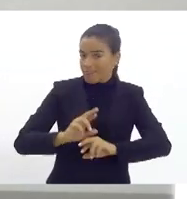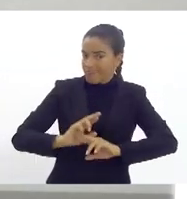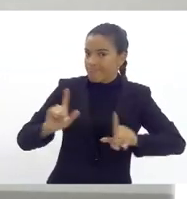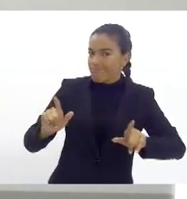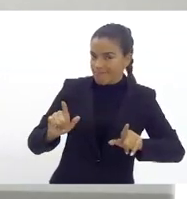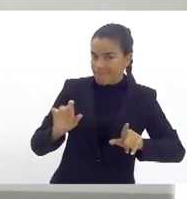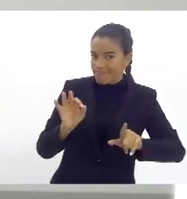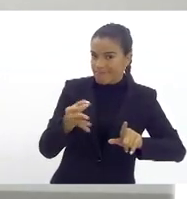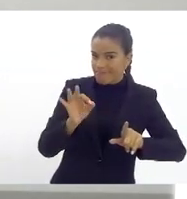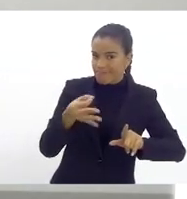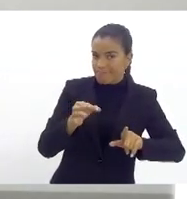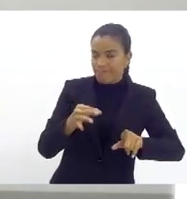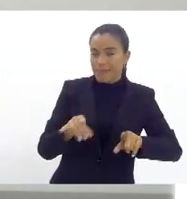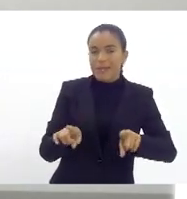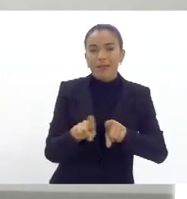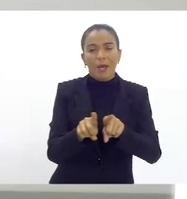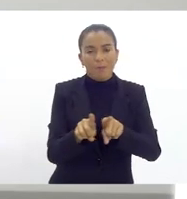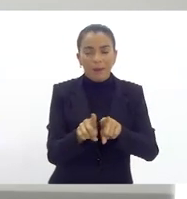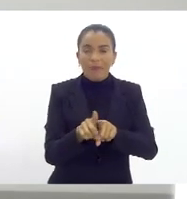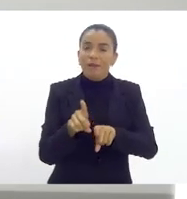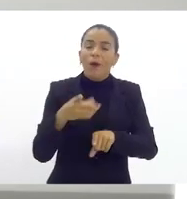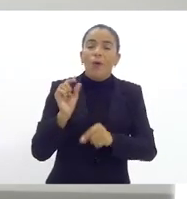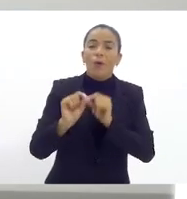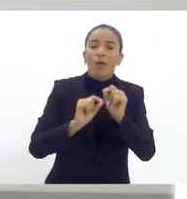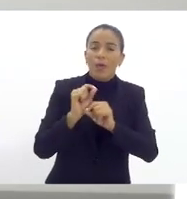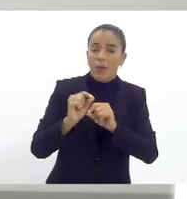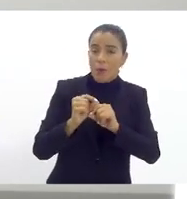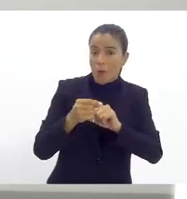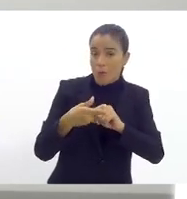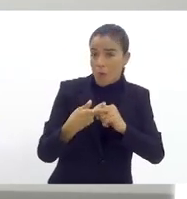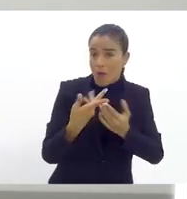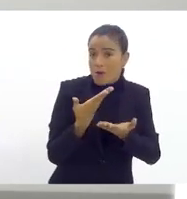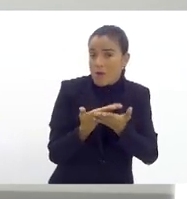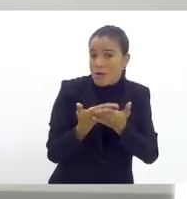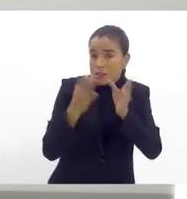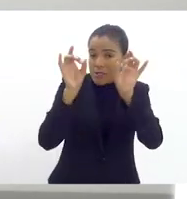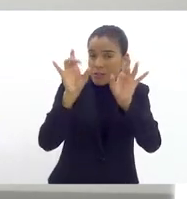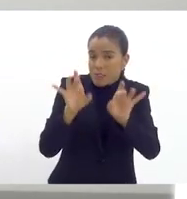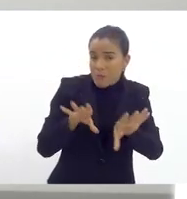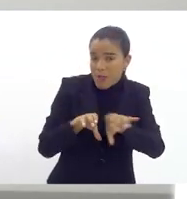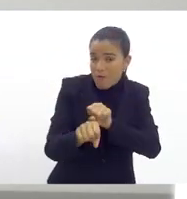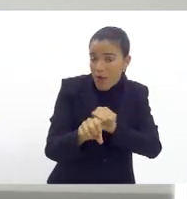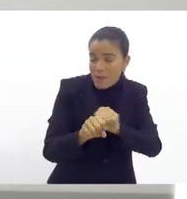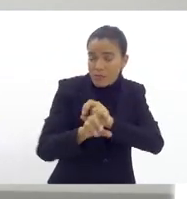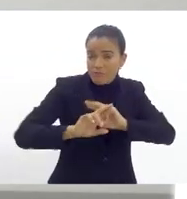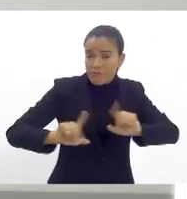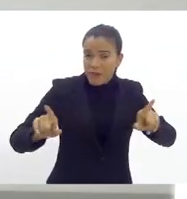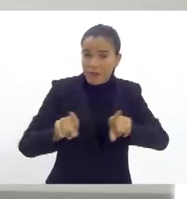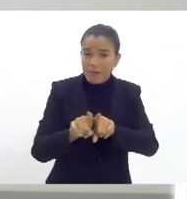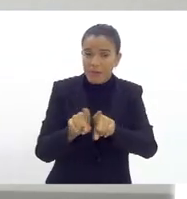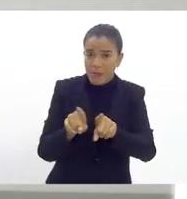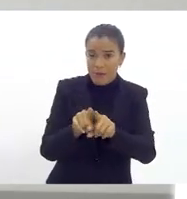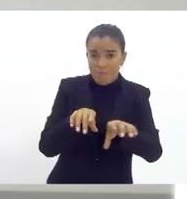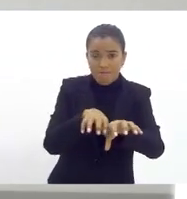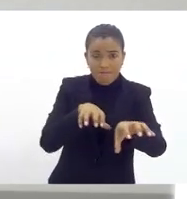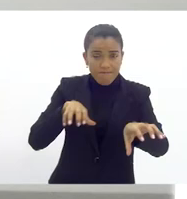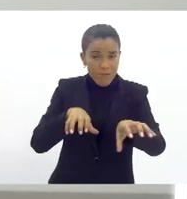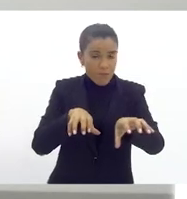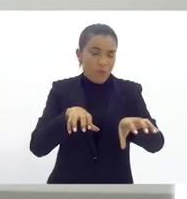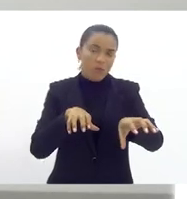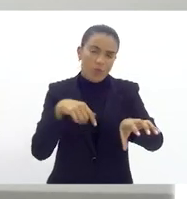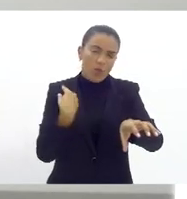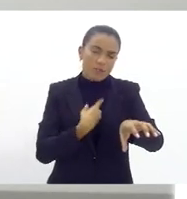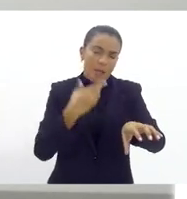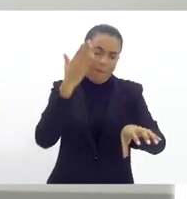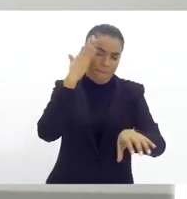e também traz uma especialização diferenciada no EAD que é uma tendência a gente